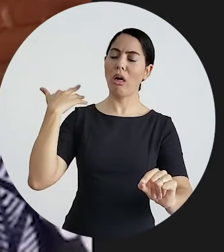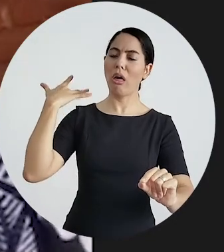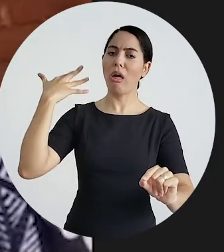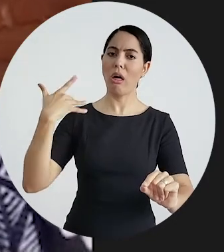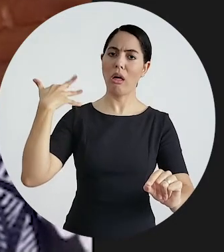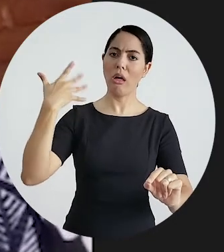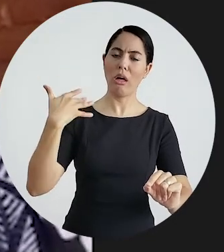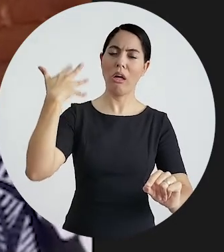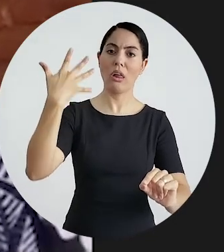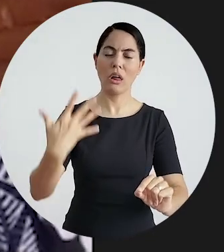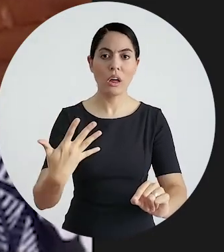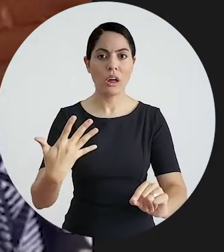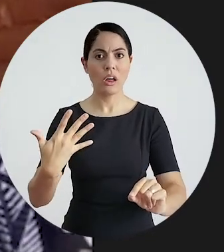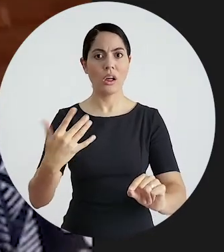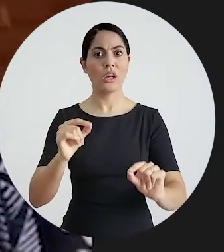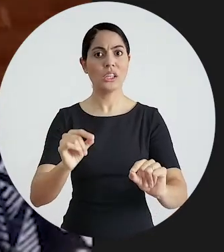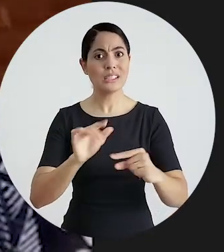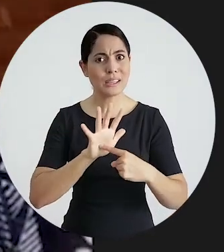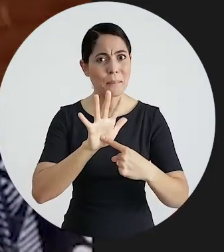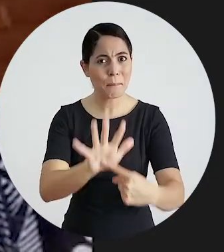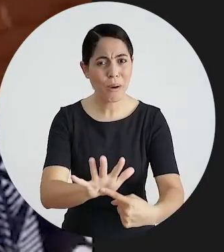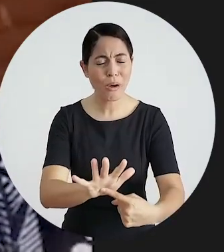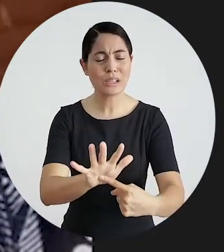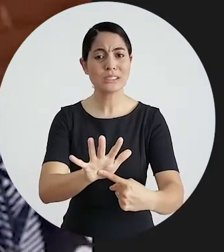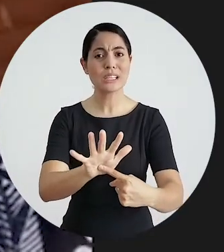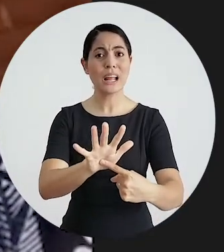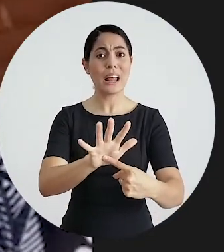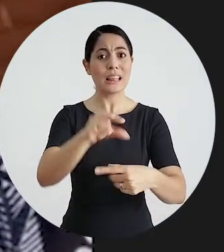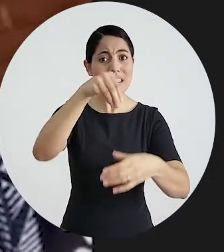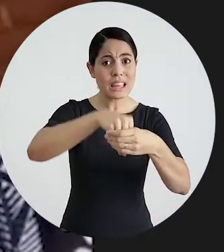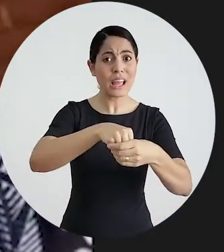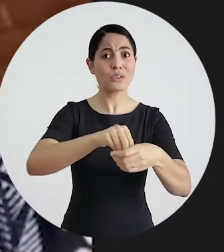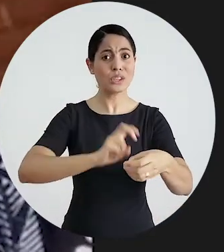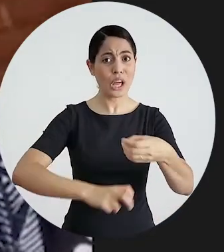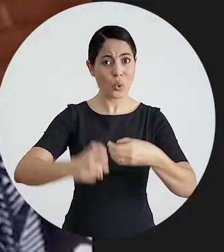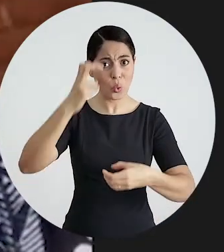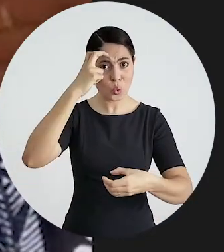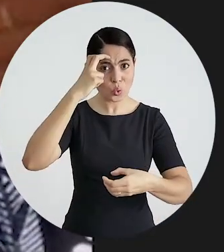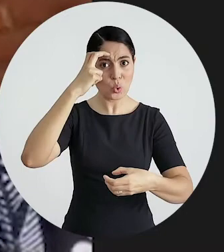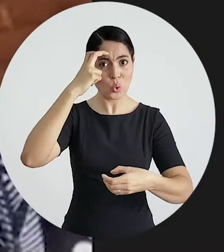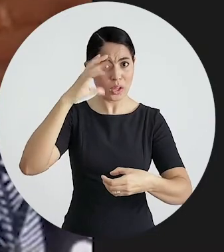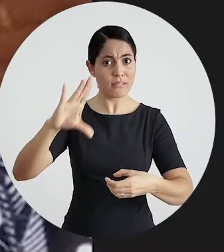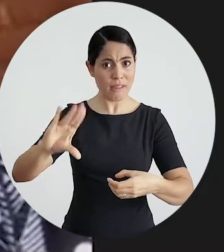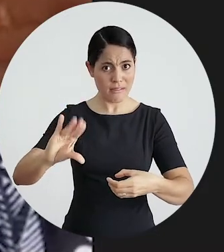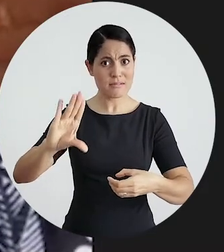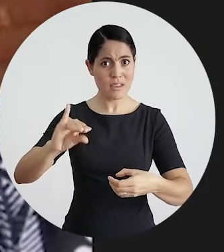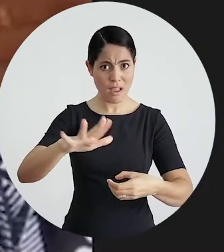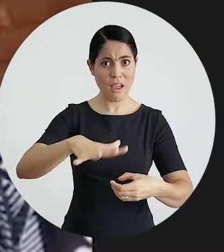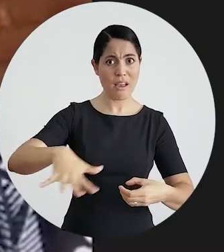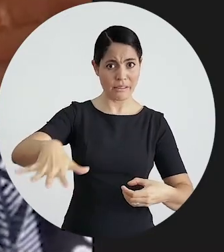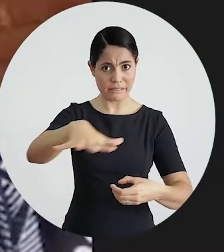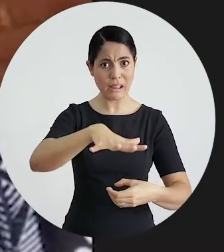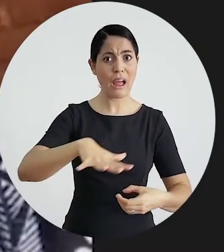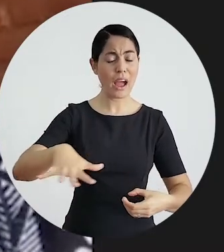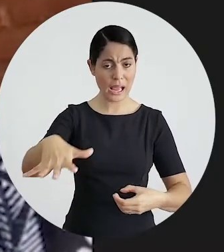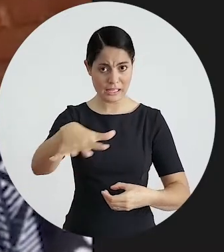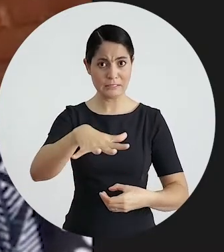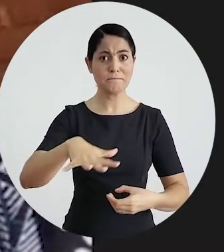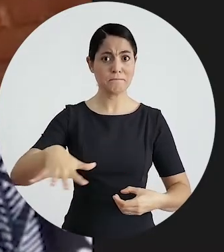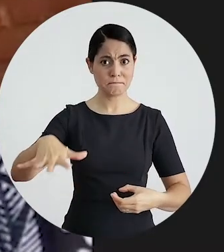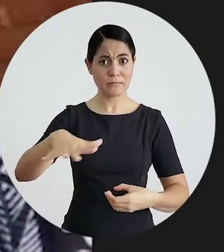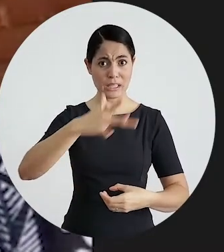de hereditariedade que está implícito, inclusive, na cultura